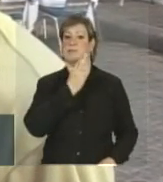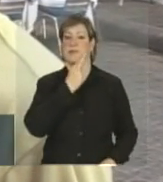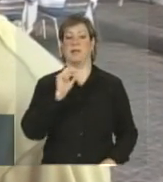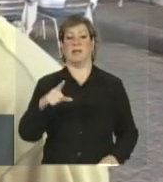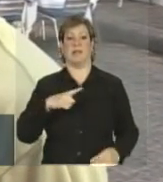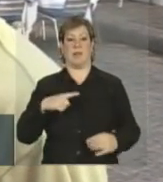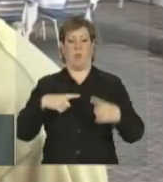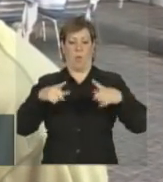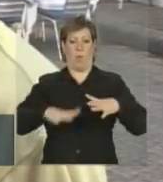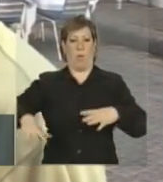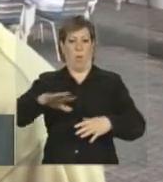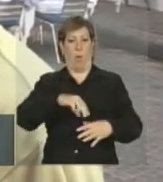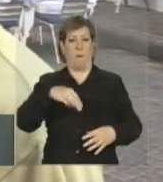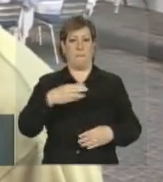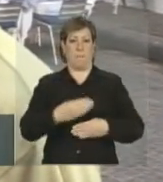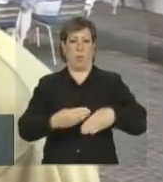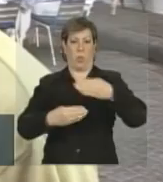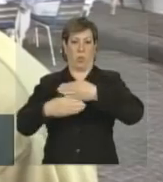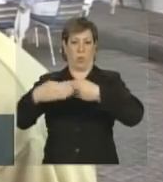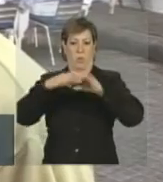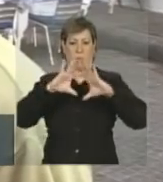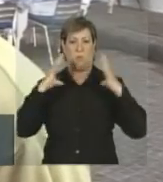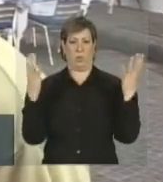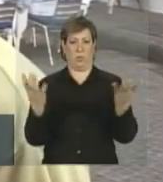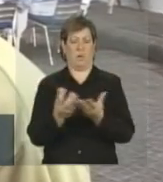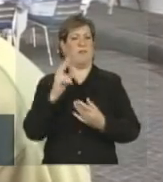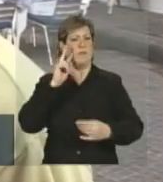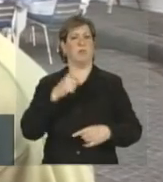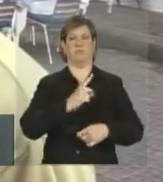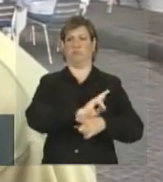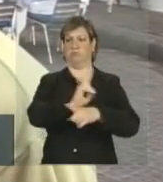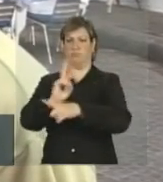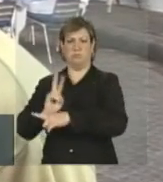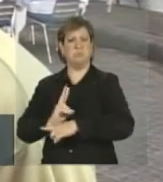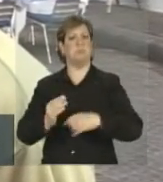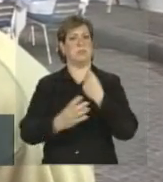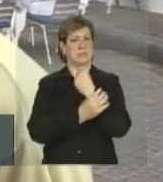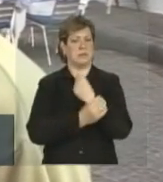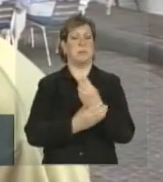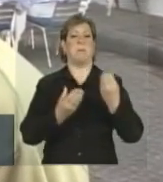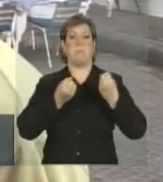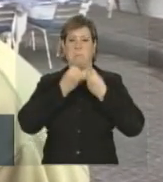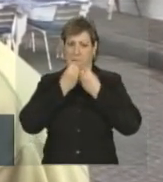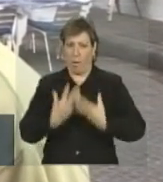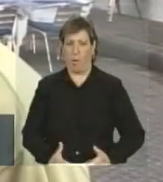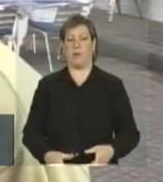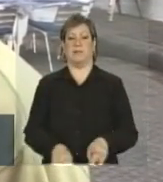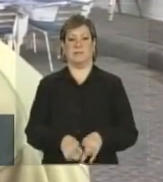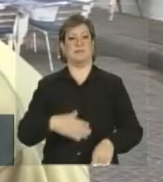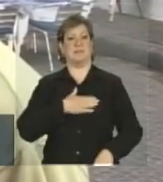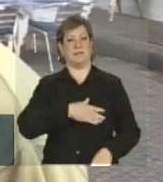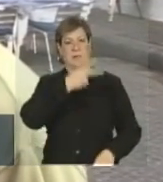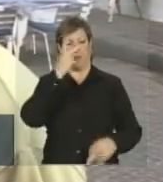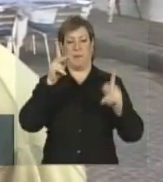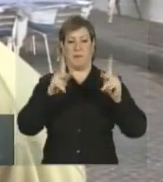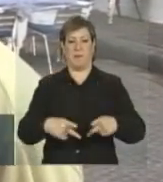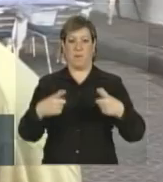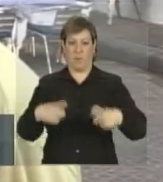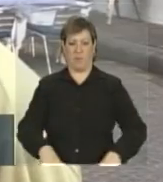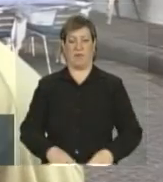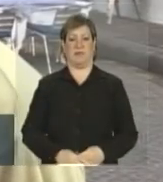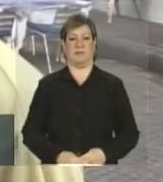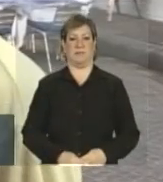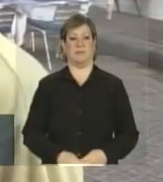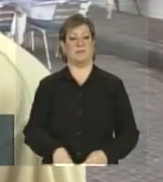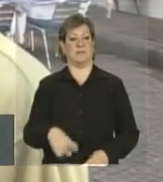cidade, percebeu reforço na segurança em todos os lugares. O que, na opinião dele, é bom também para a população local.